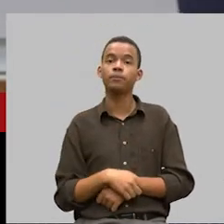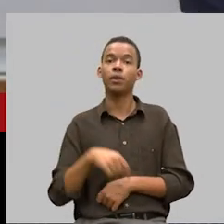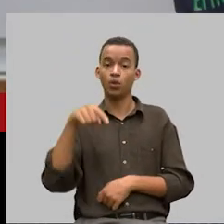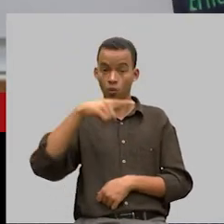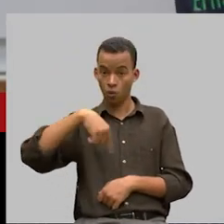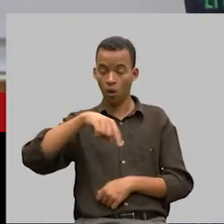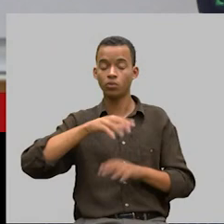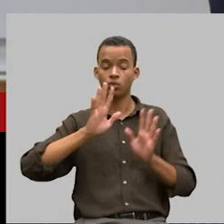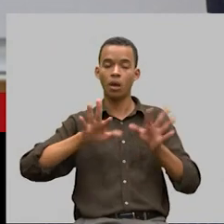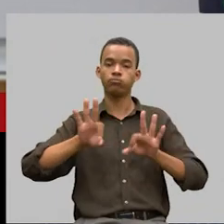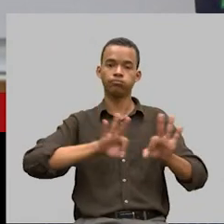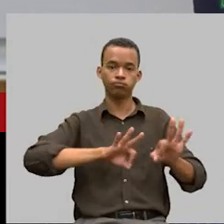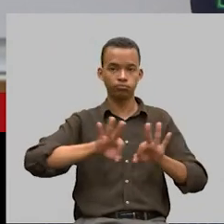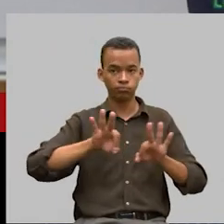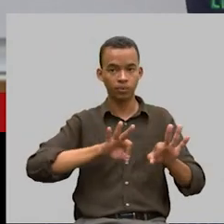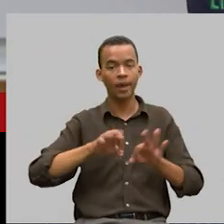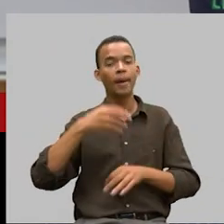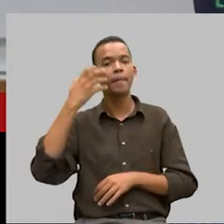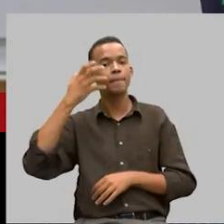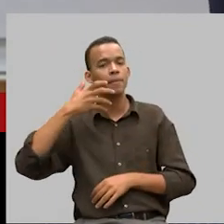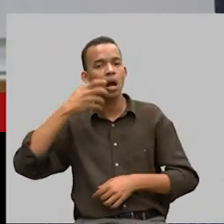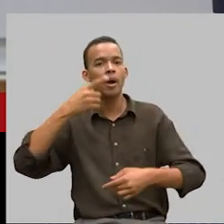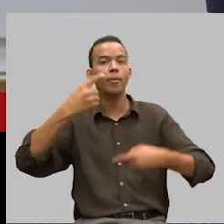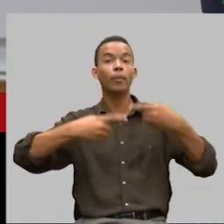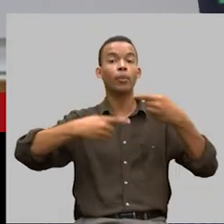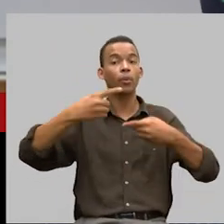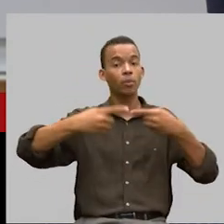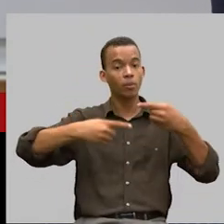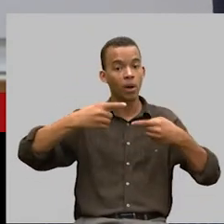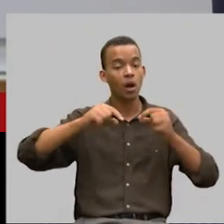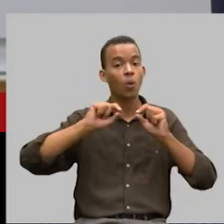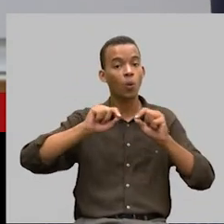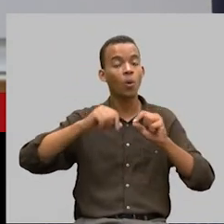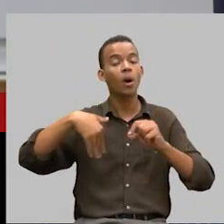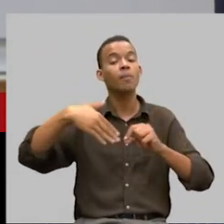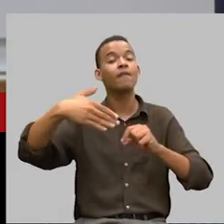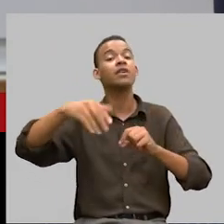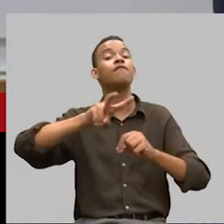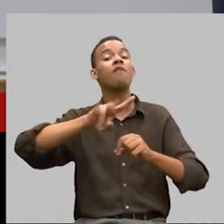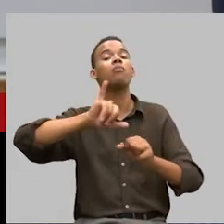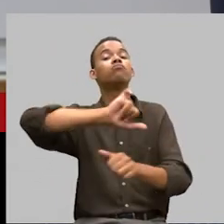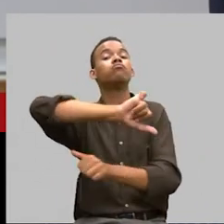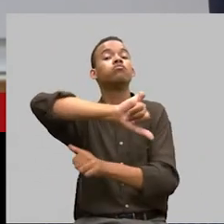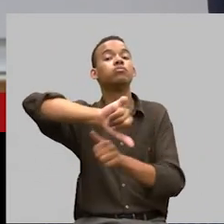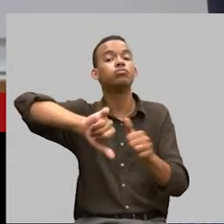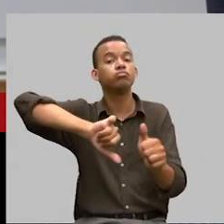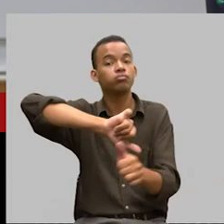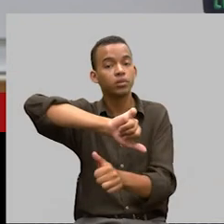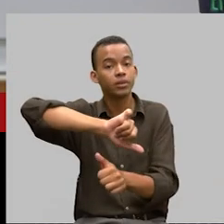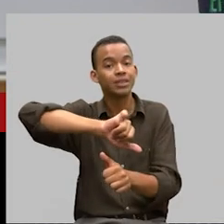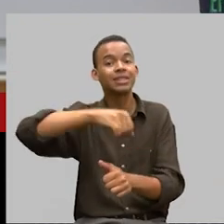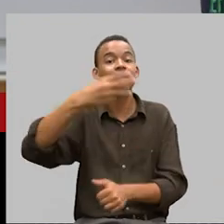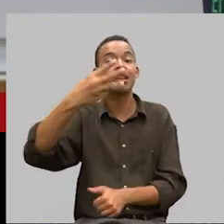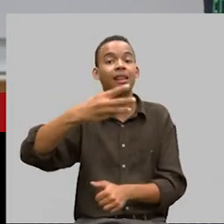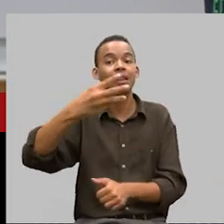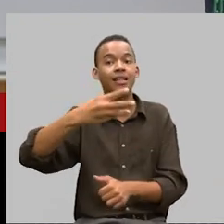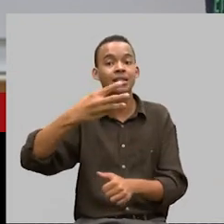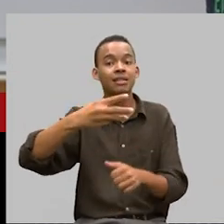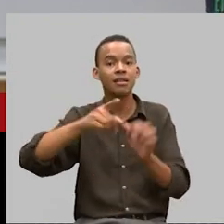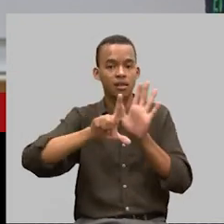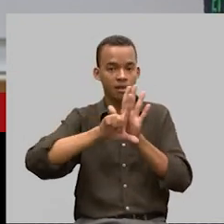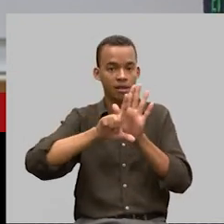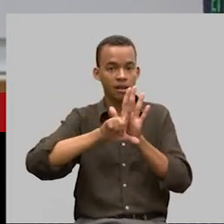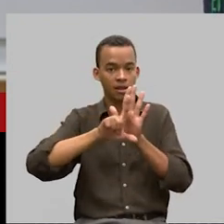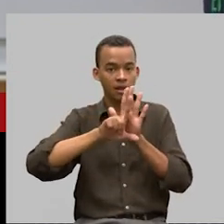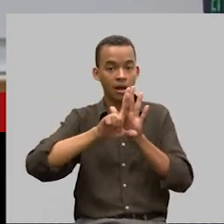preparando para fazer discussões que vão mudar mudar a terceira lei mais importante de